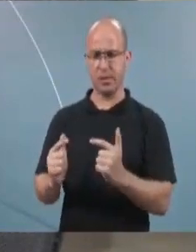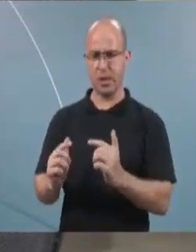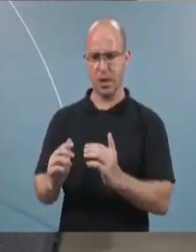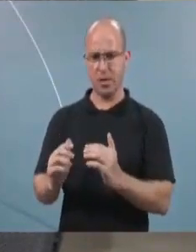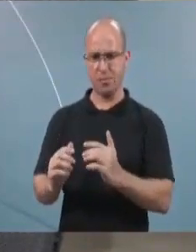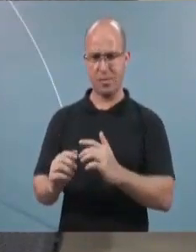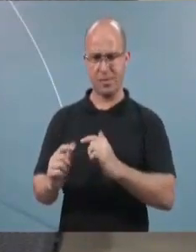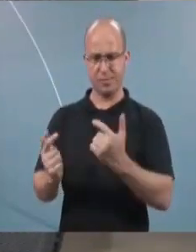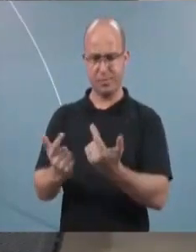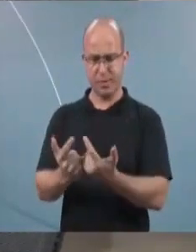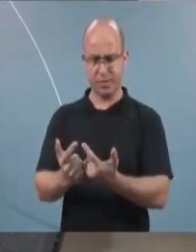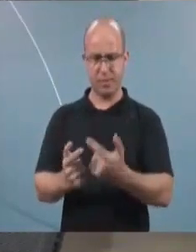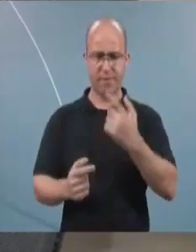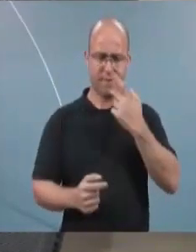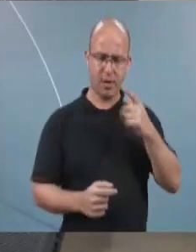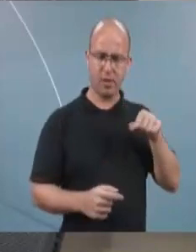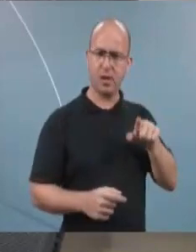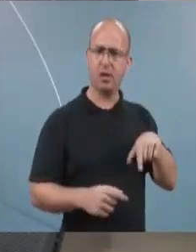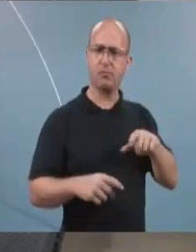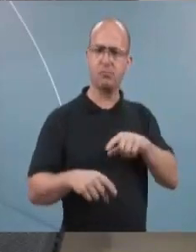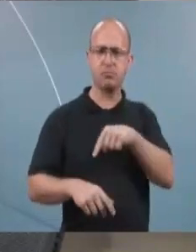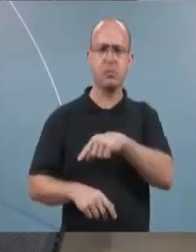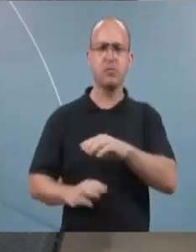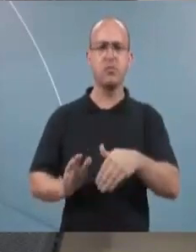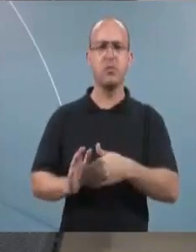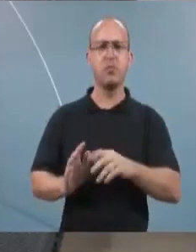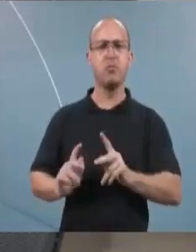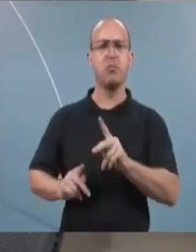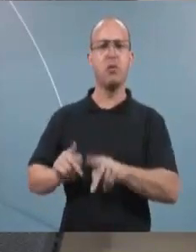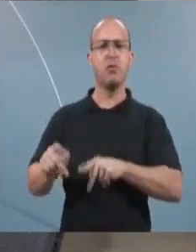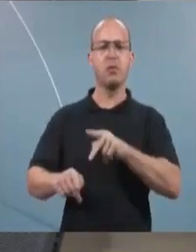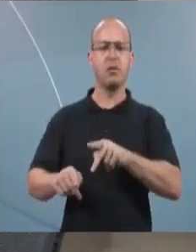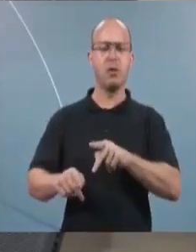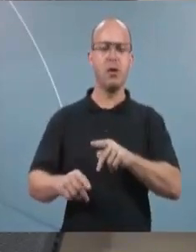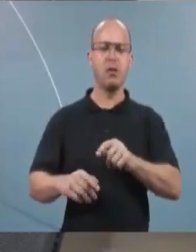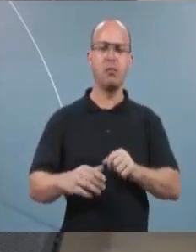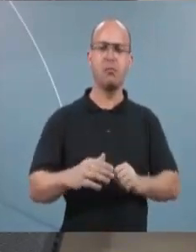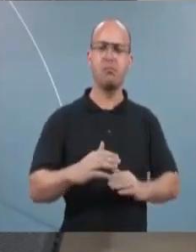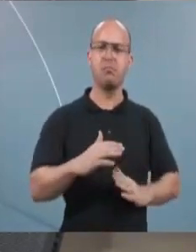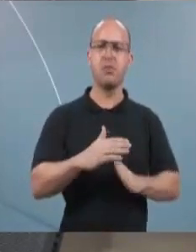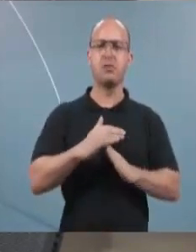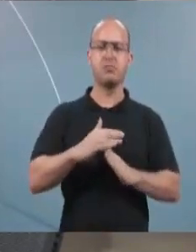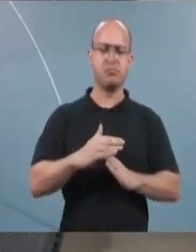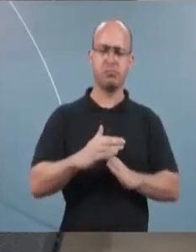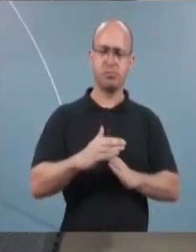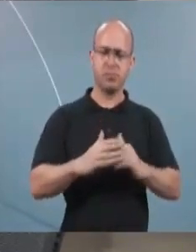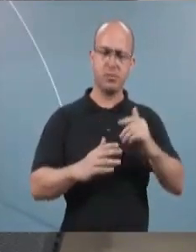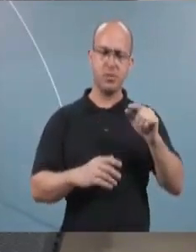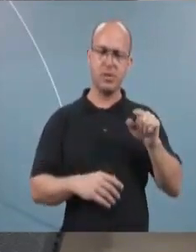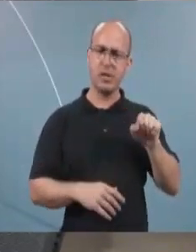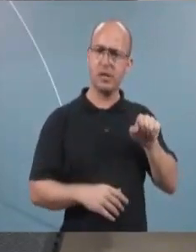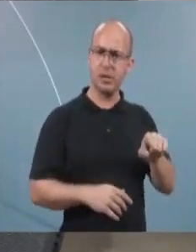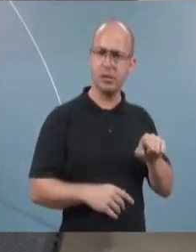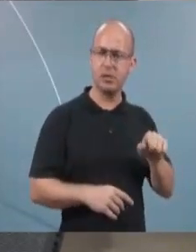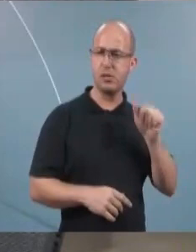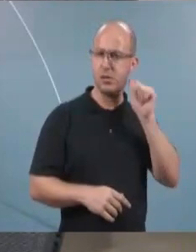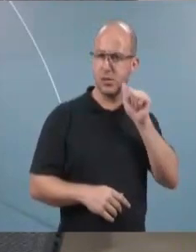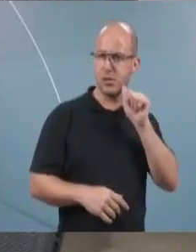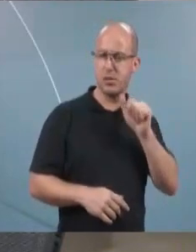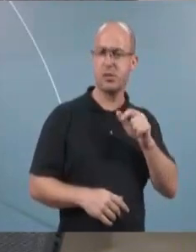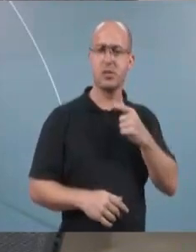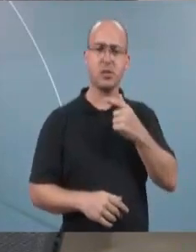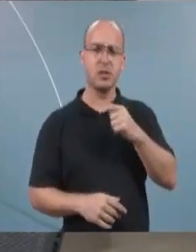do Povo impede de homenagear aqueles e aquelas que produz